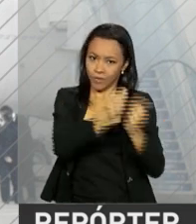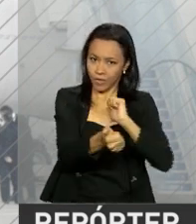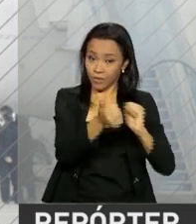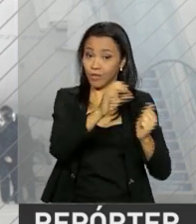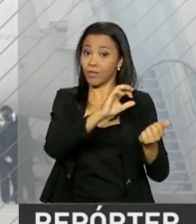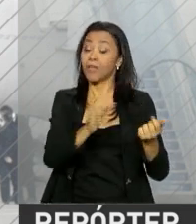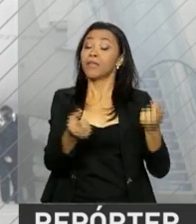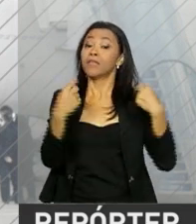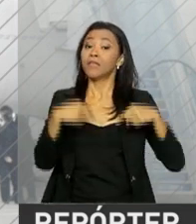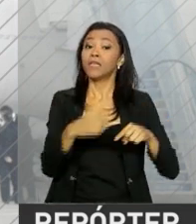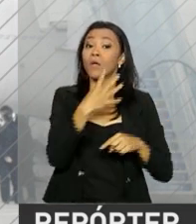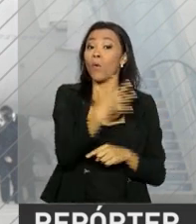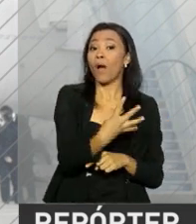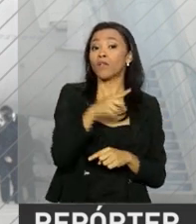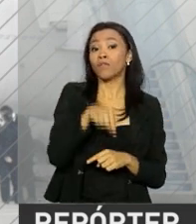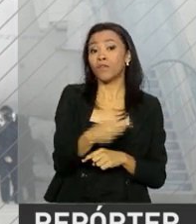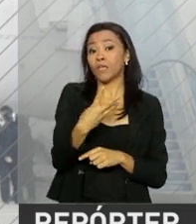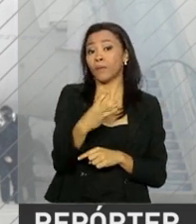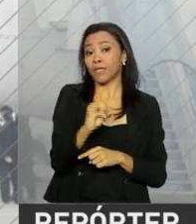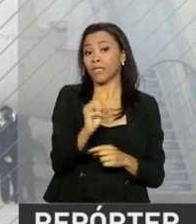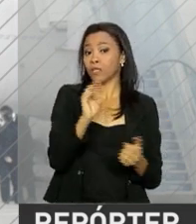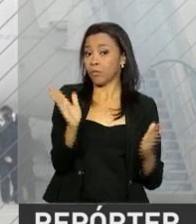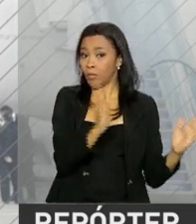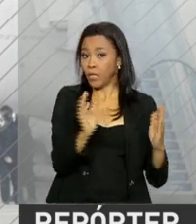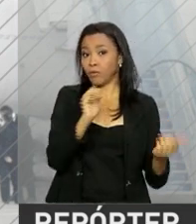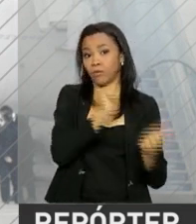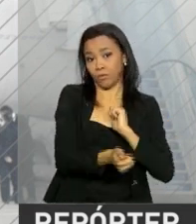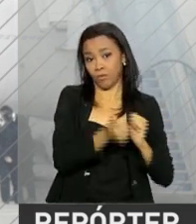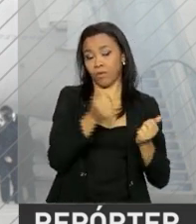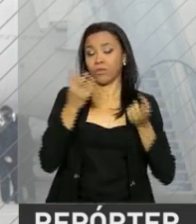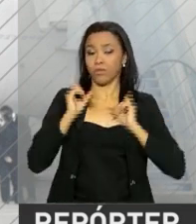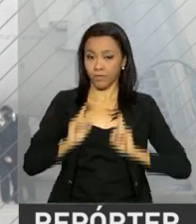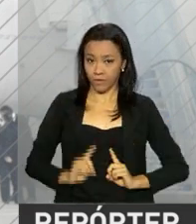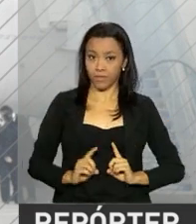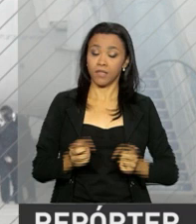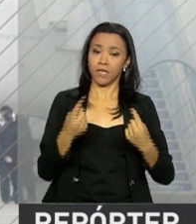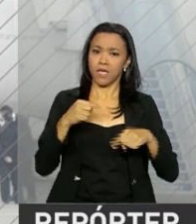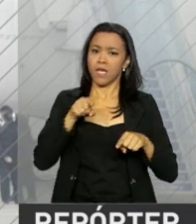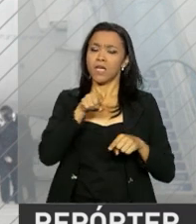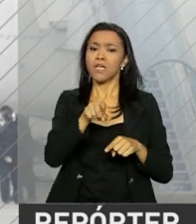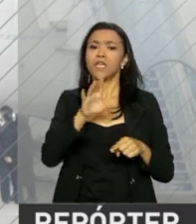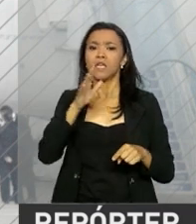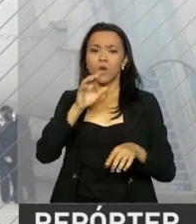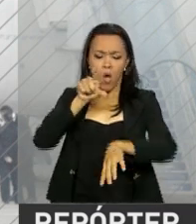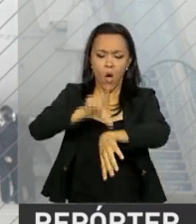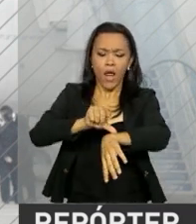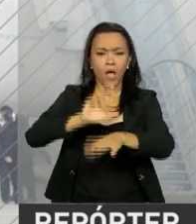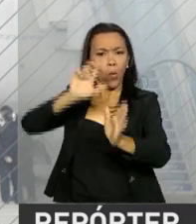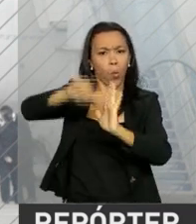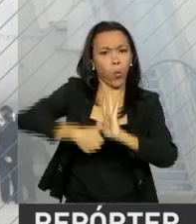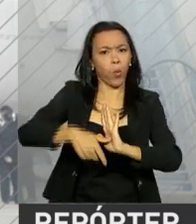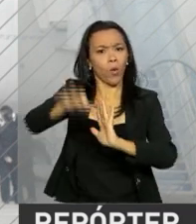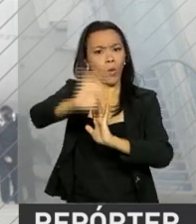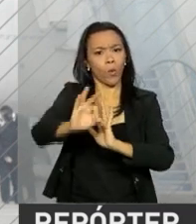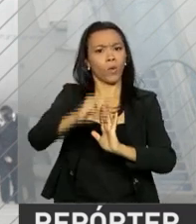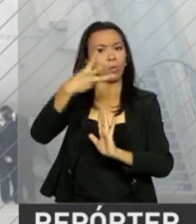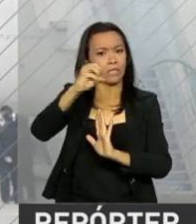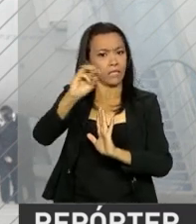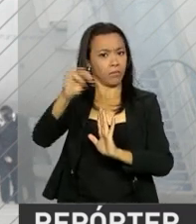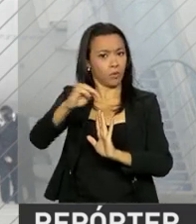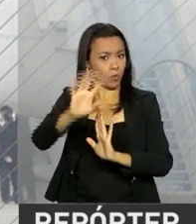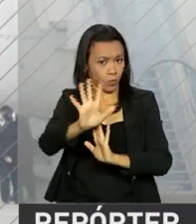e 4,30 durante a paralimpíada e a pontualidade quando os atrasos não ultrapassam os 30